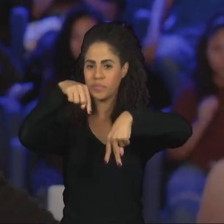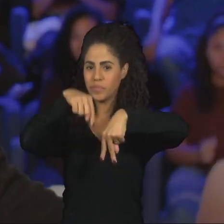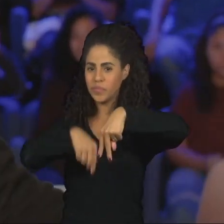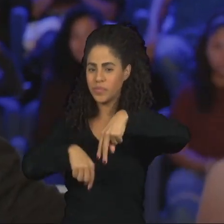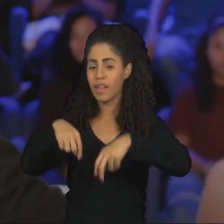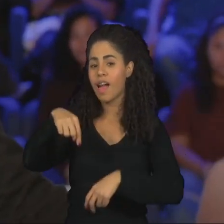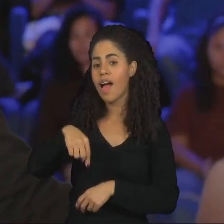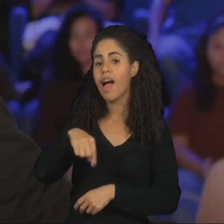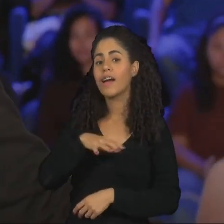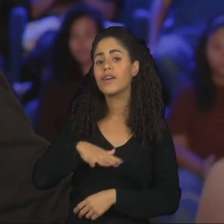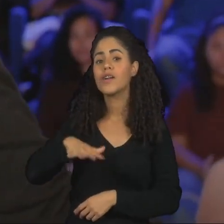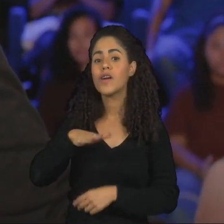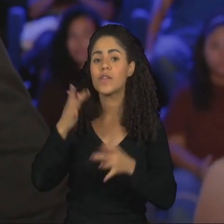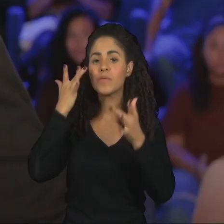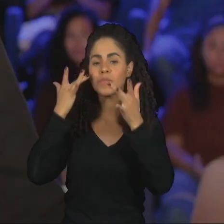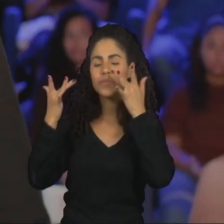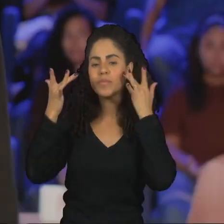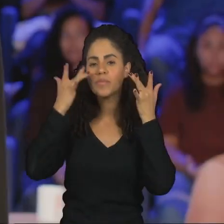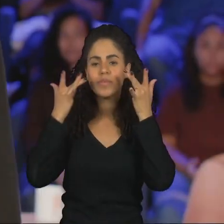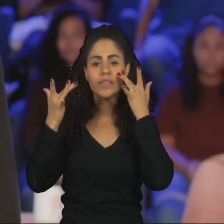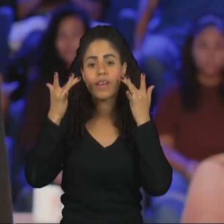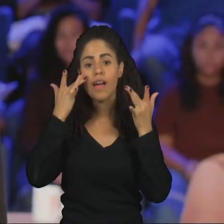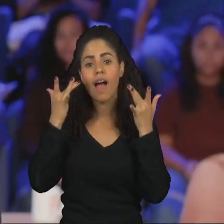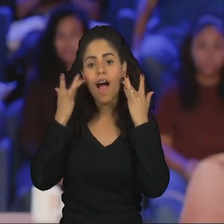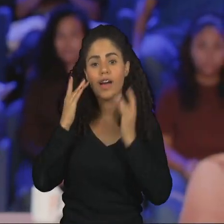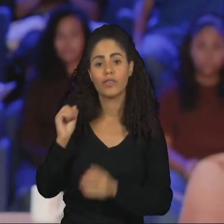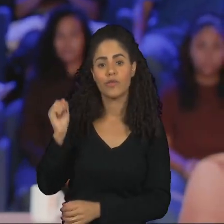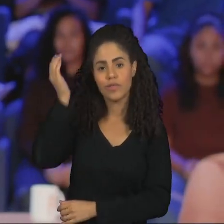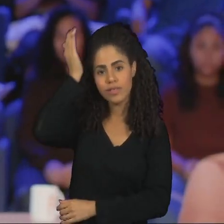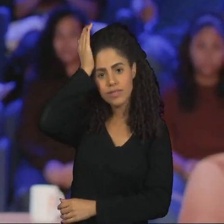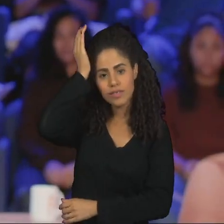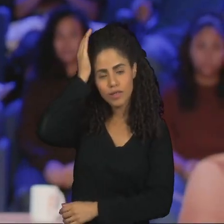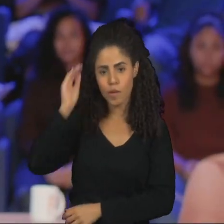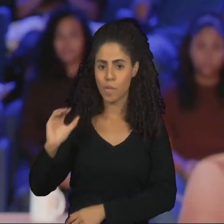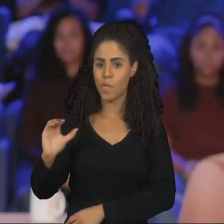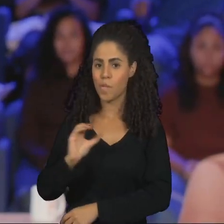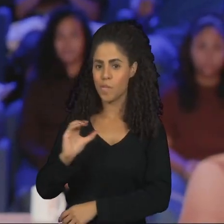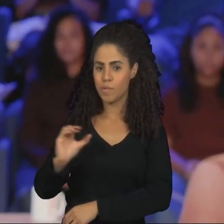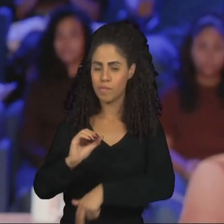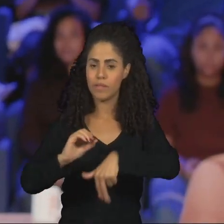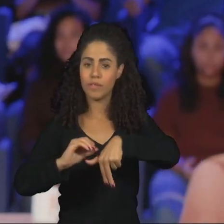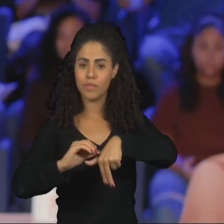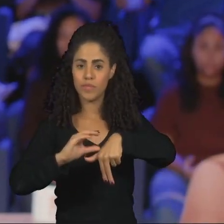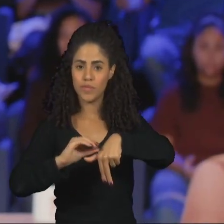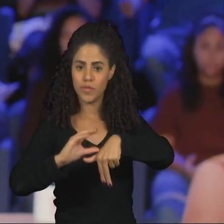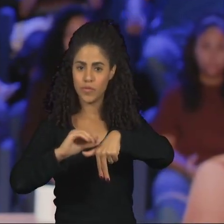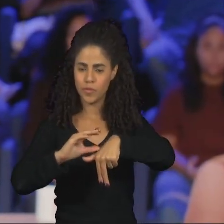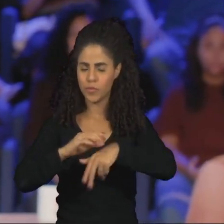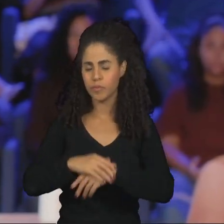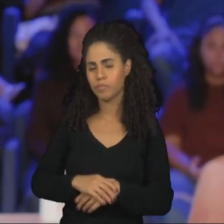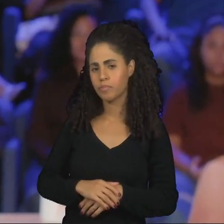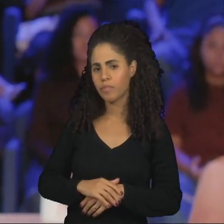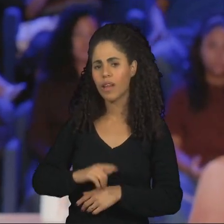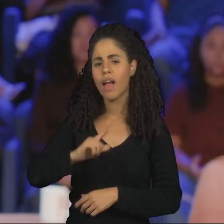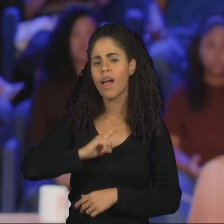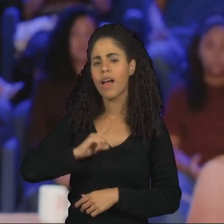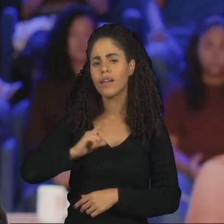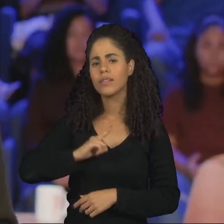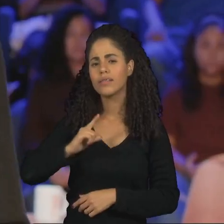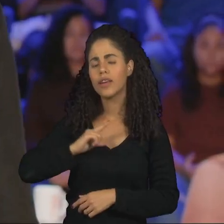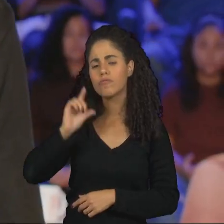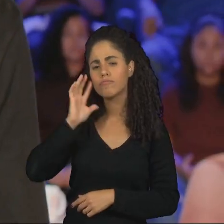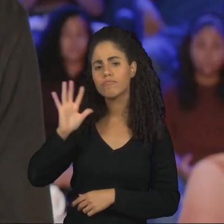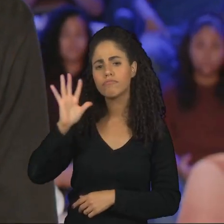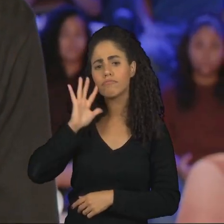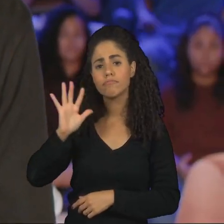aqui desse teatro lindo do Sesc de Copacabana, para todo o Brasil, pela TV Cultura. Existe um ditado árabe que